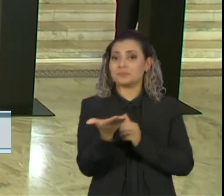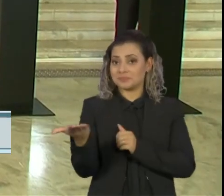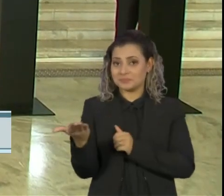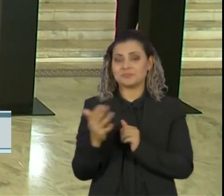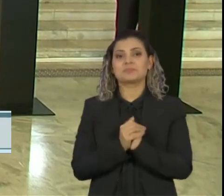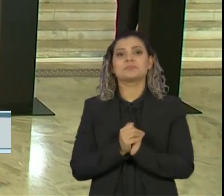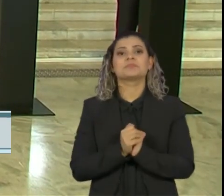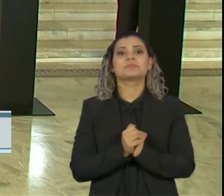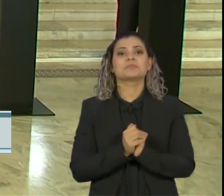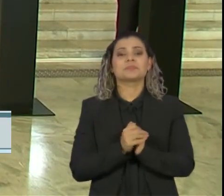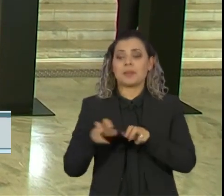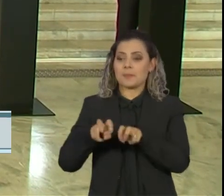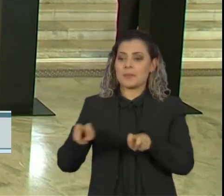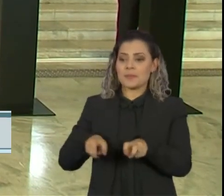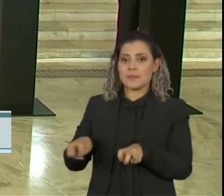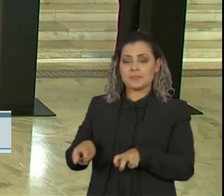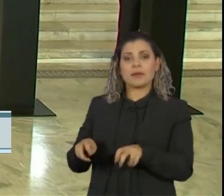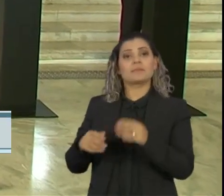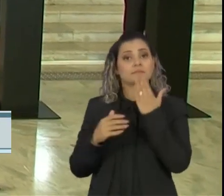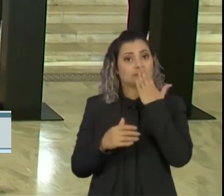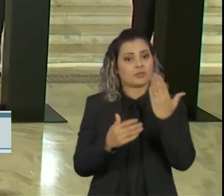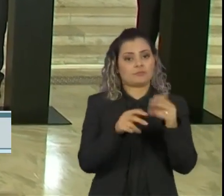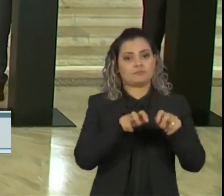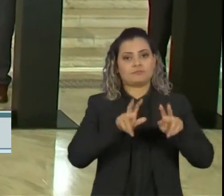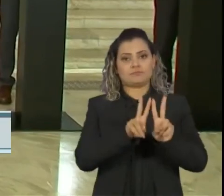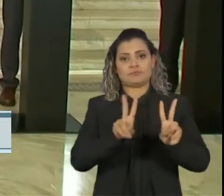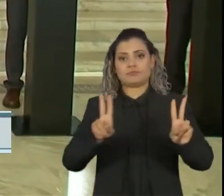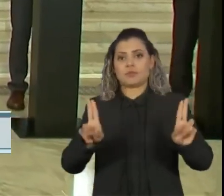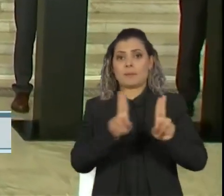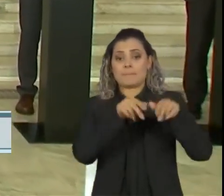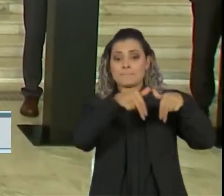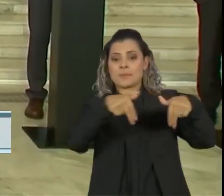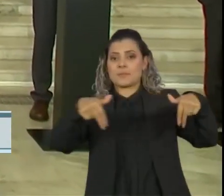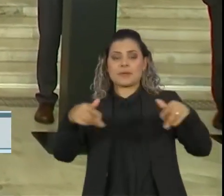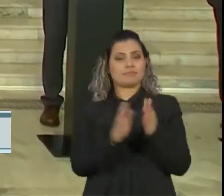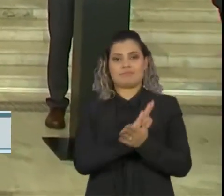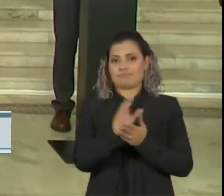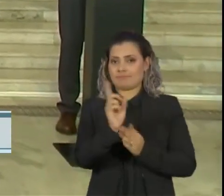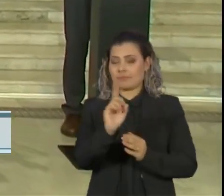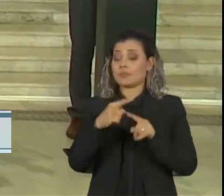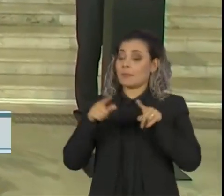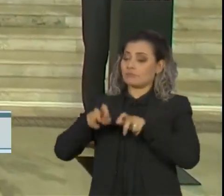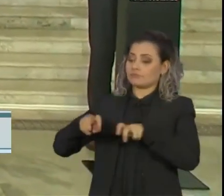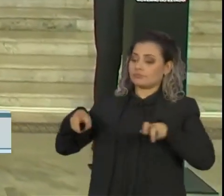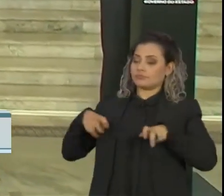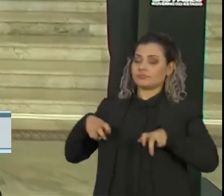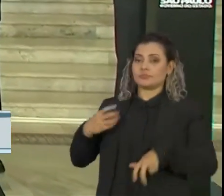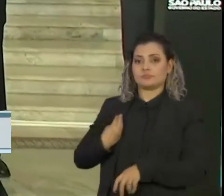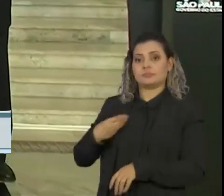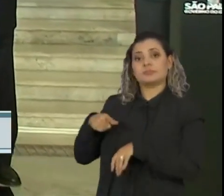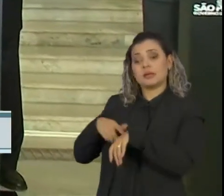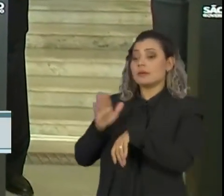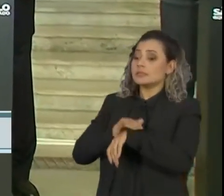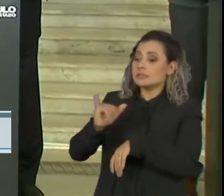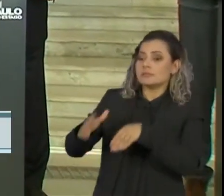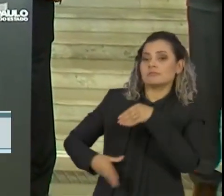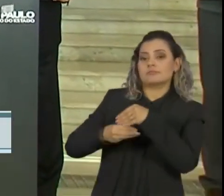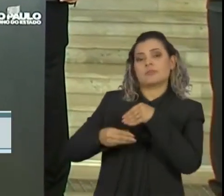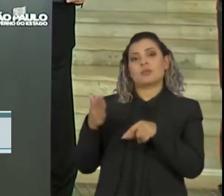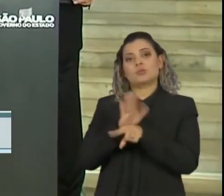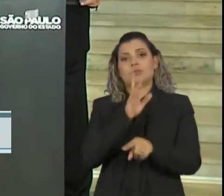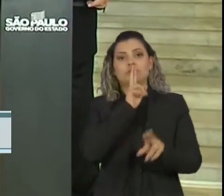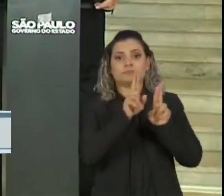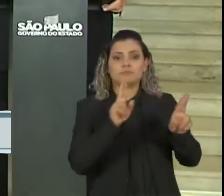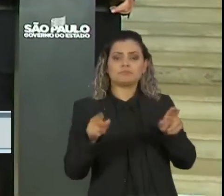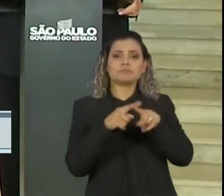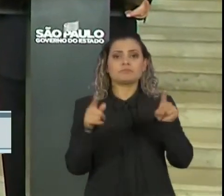à frente, mas também à disposição, se necessário for, para responder às perguntas. Agradecer a transmissão